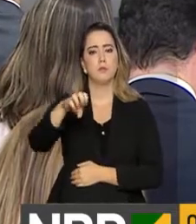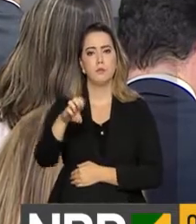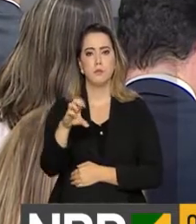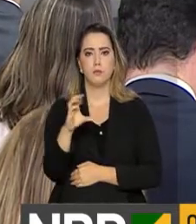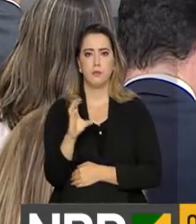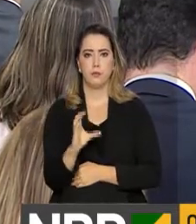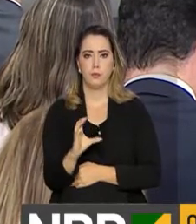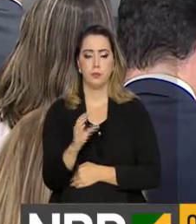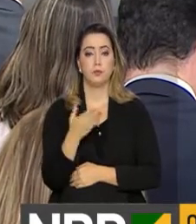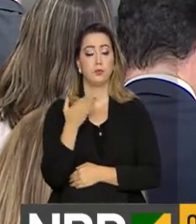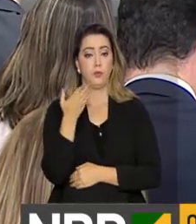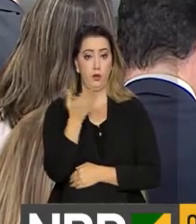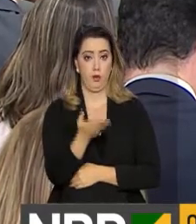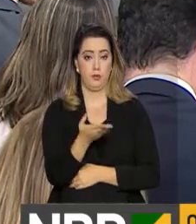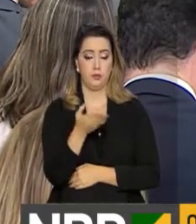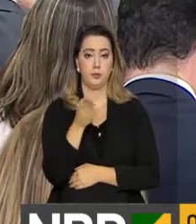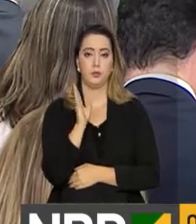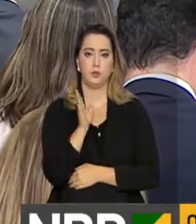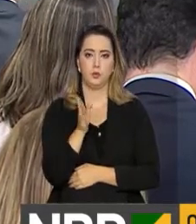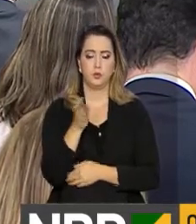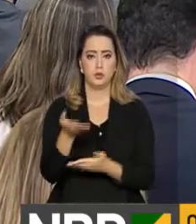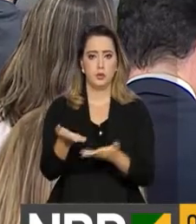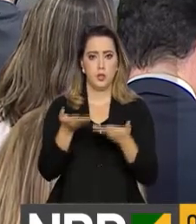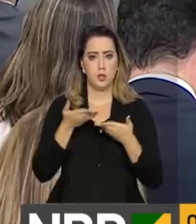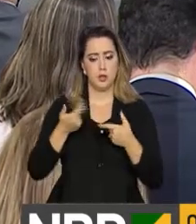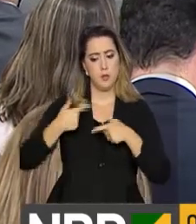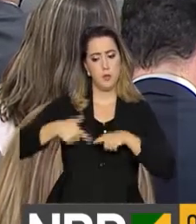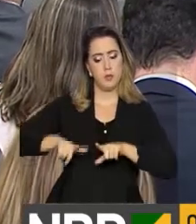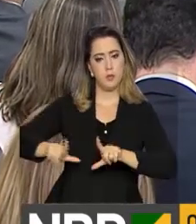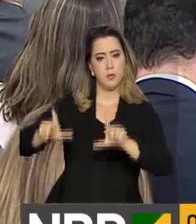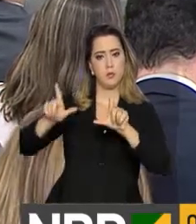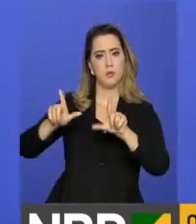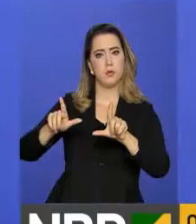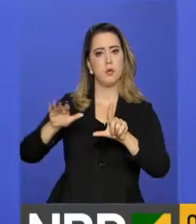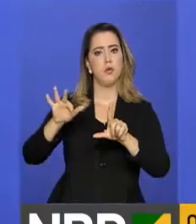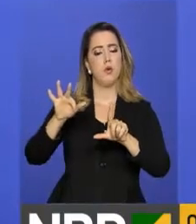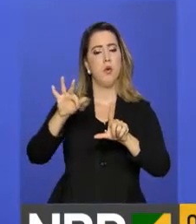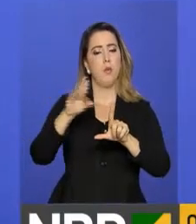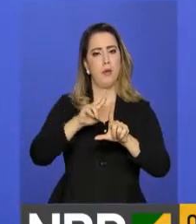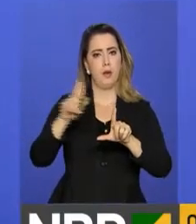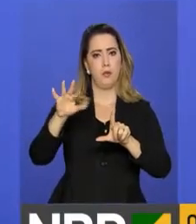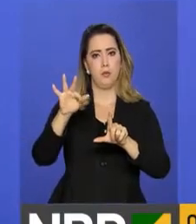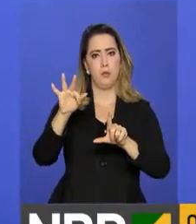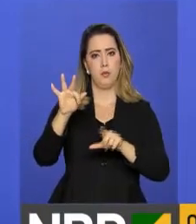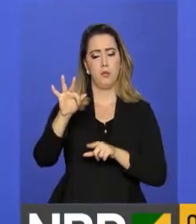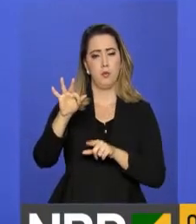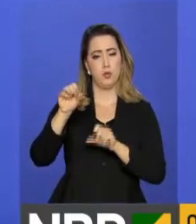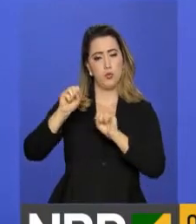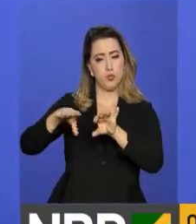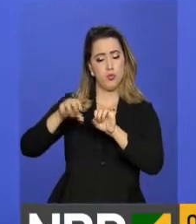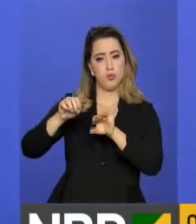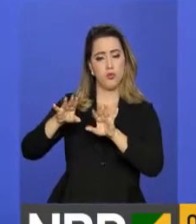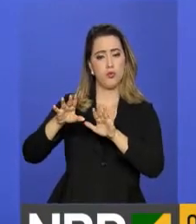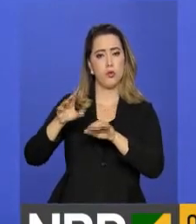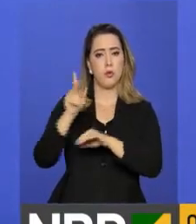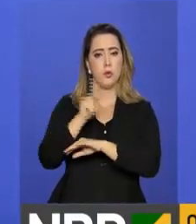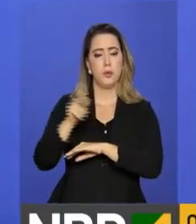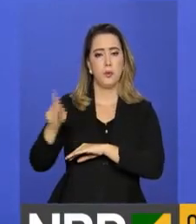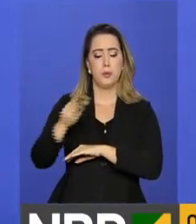você acaba não é de receber o prêmio fernando de azevedo educador do ano